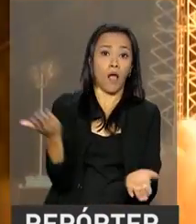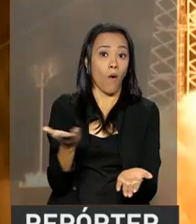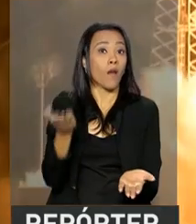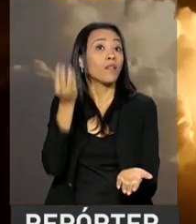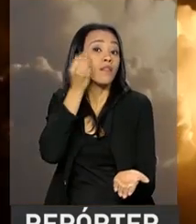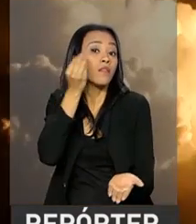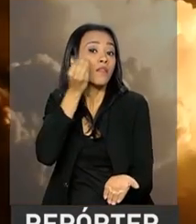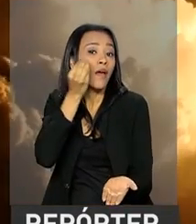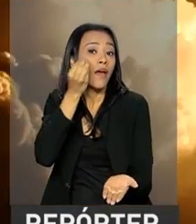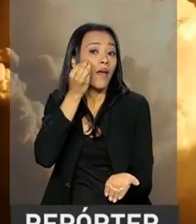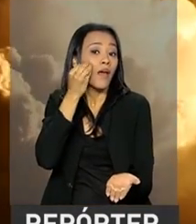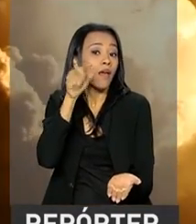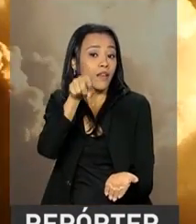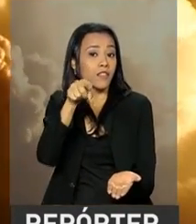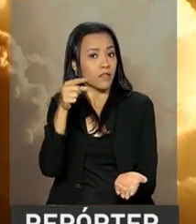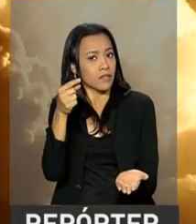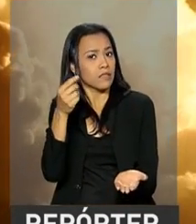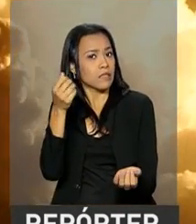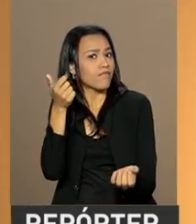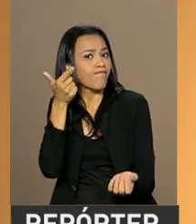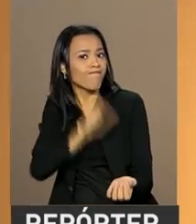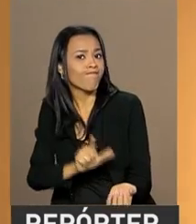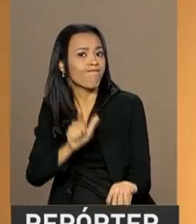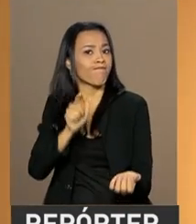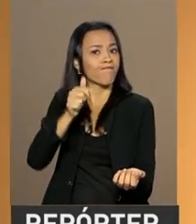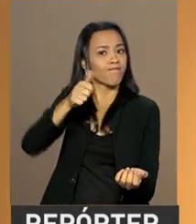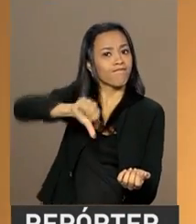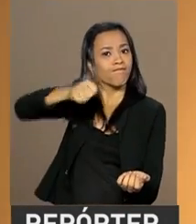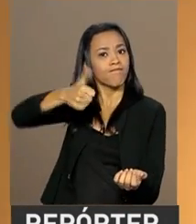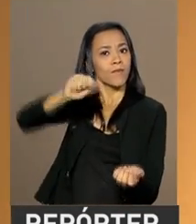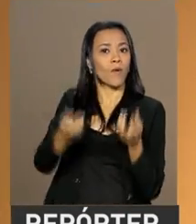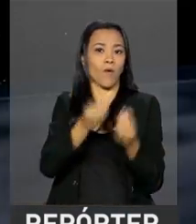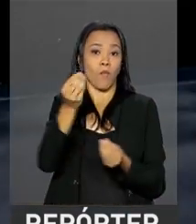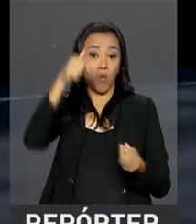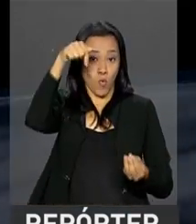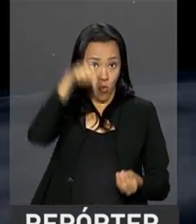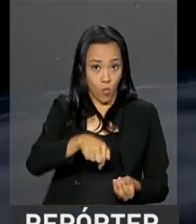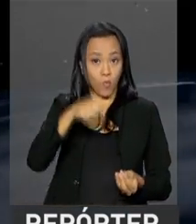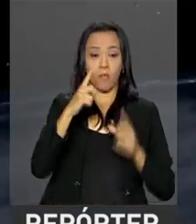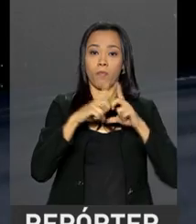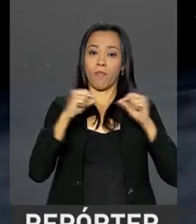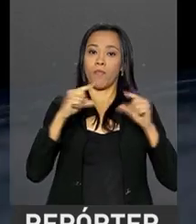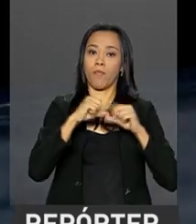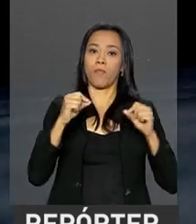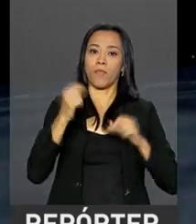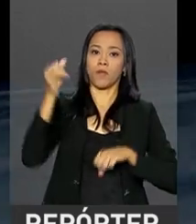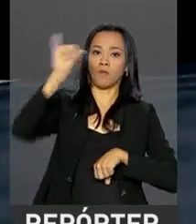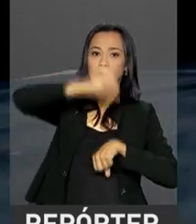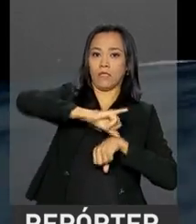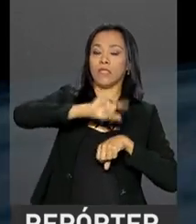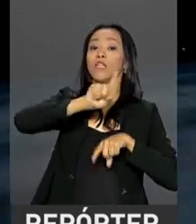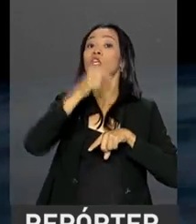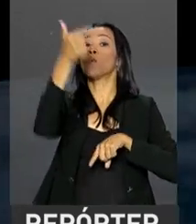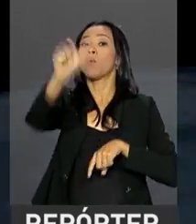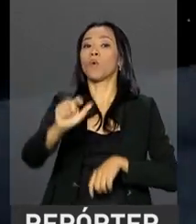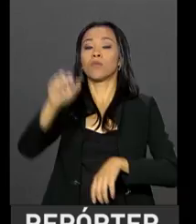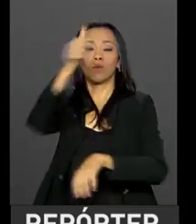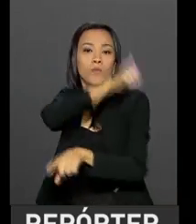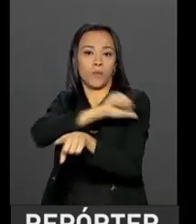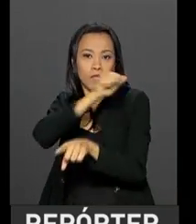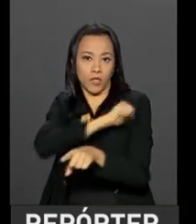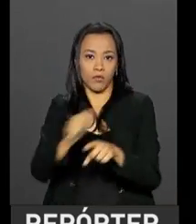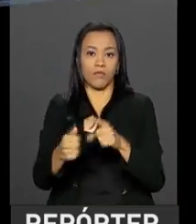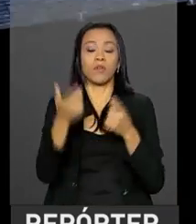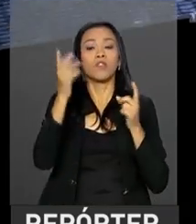testes que verificam o funcionamento do sistemas dois centros um aqui em Brasília e o outro no Rio de Janeiro já recebem informações